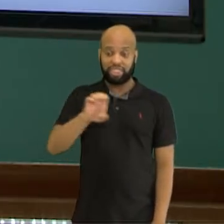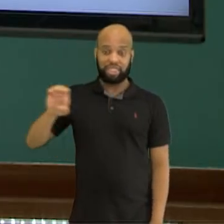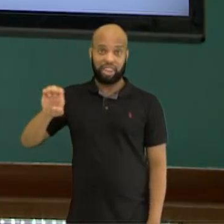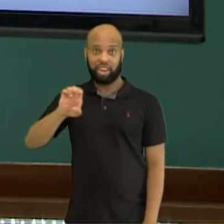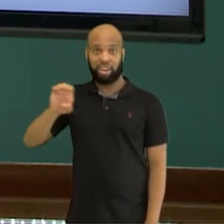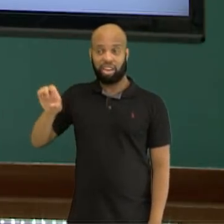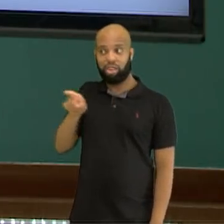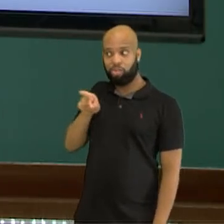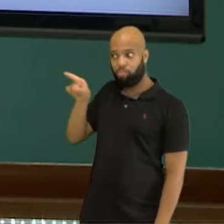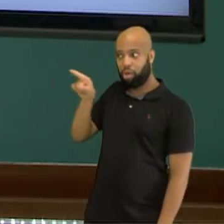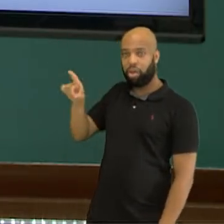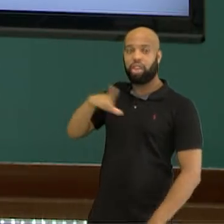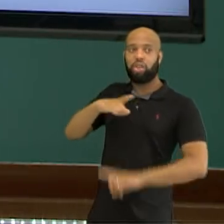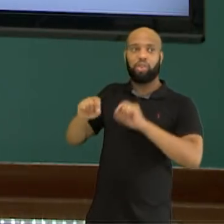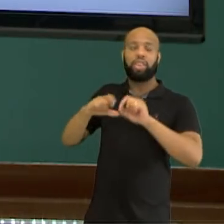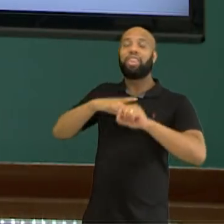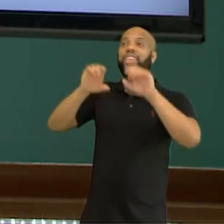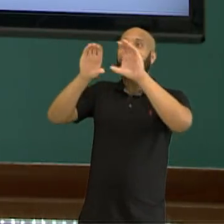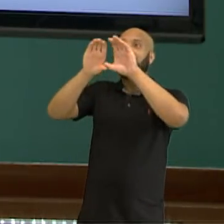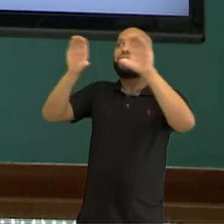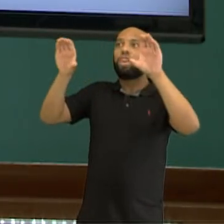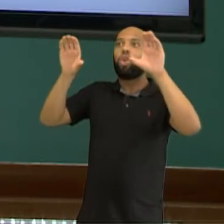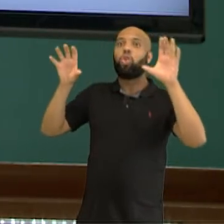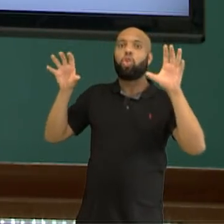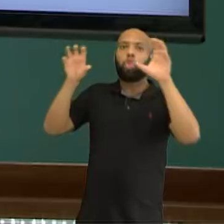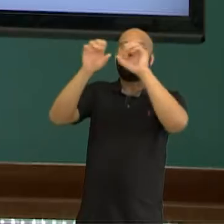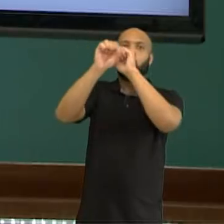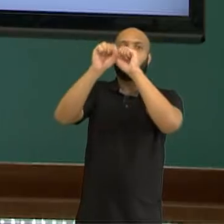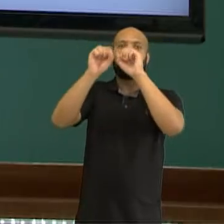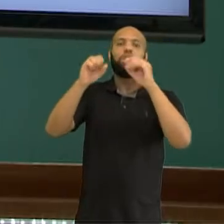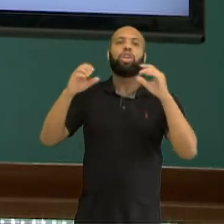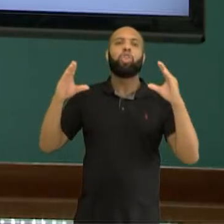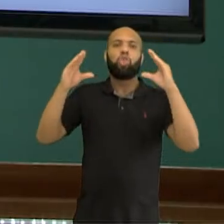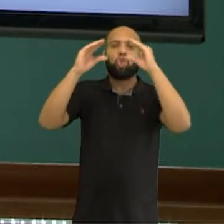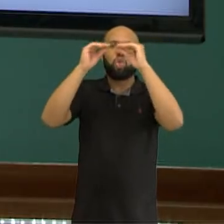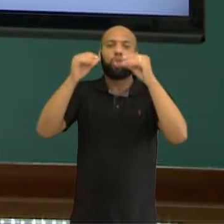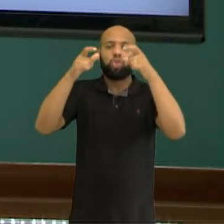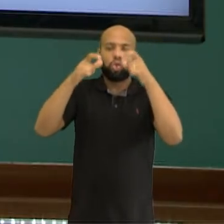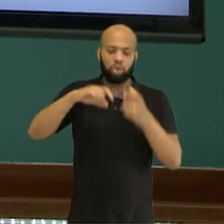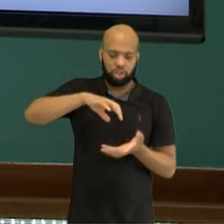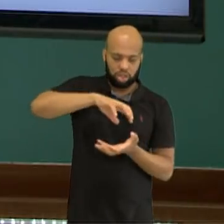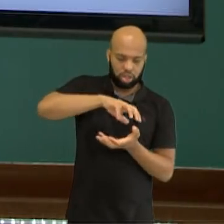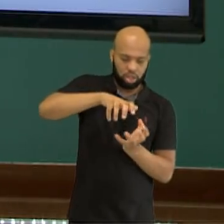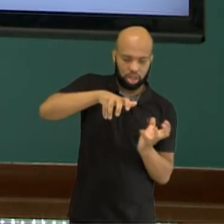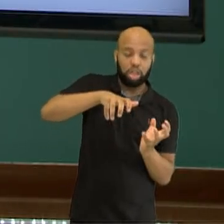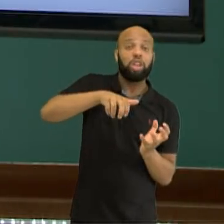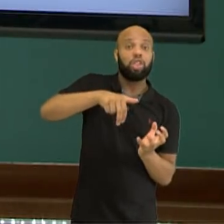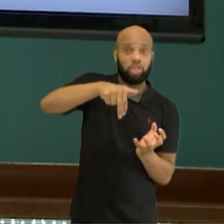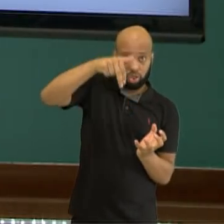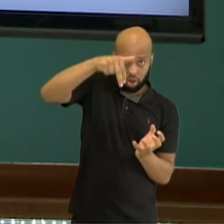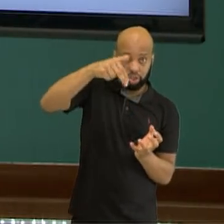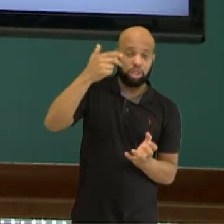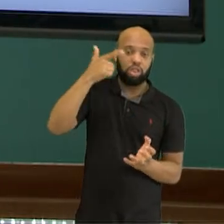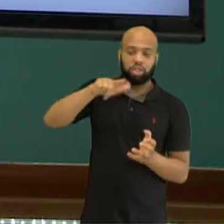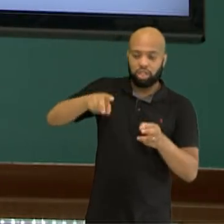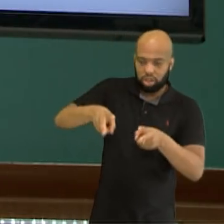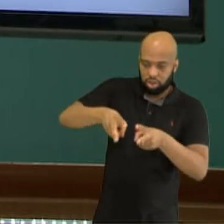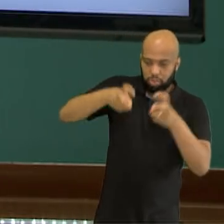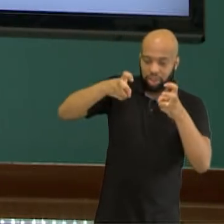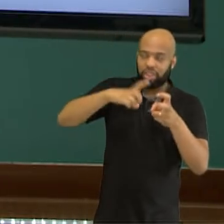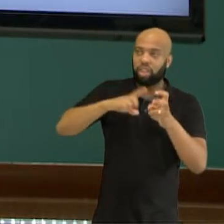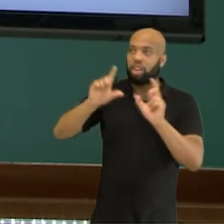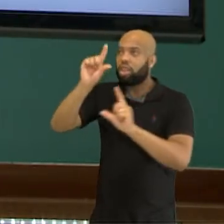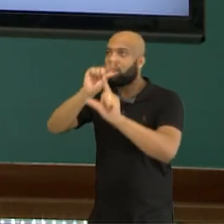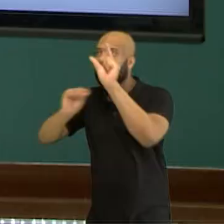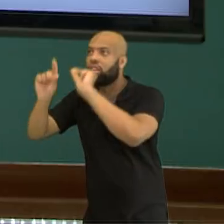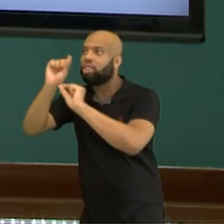tenho o céu noturno no hemisfério norte. E aqui eu percebo conjuntos de